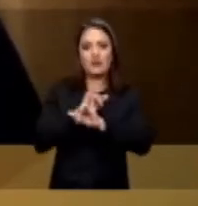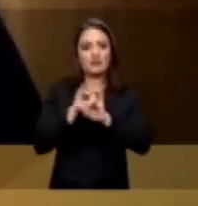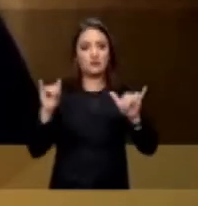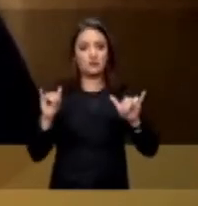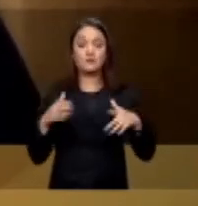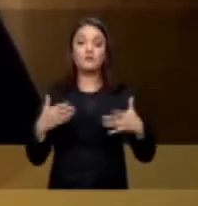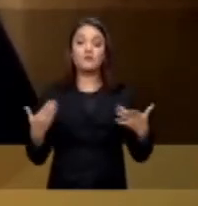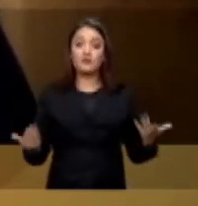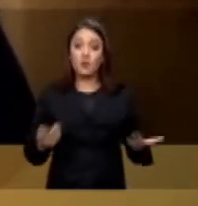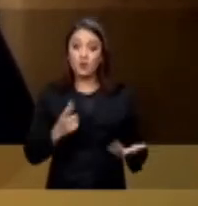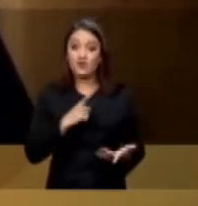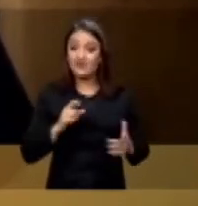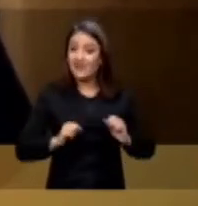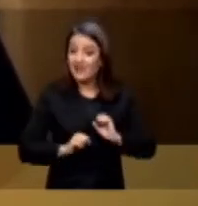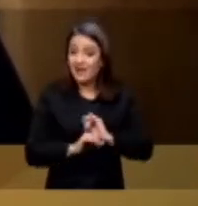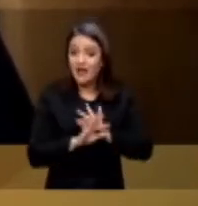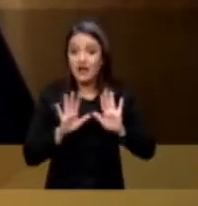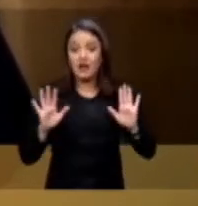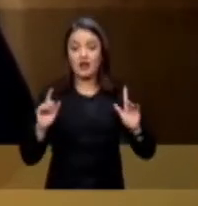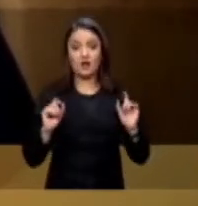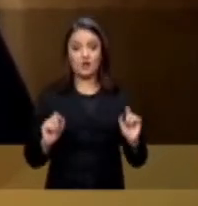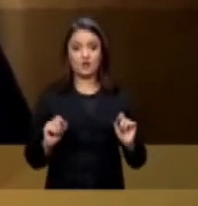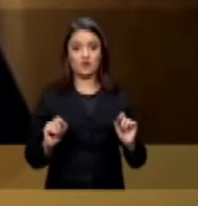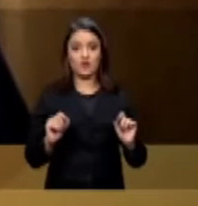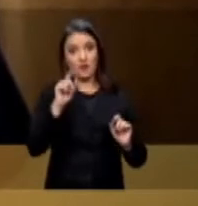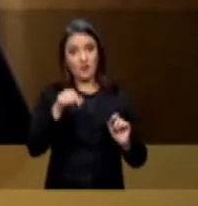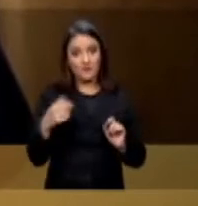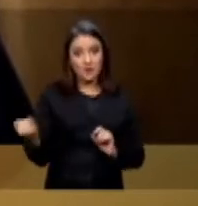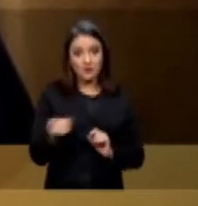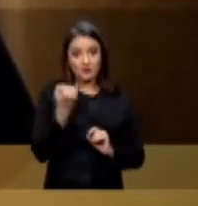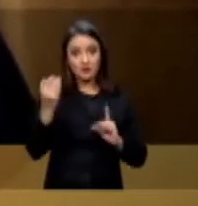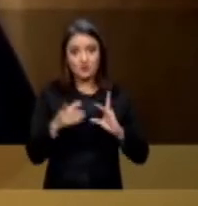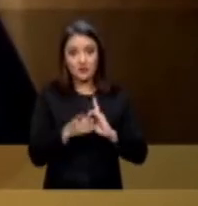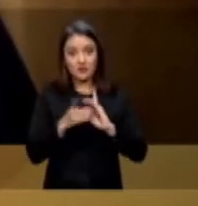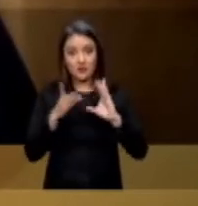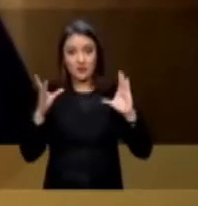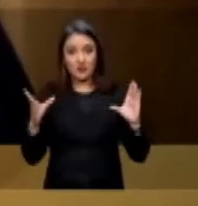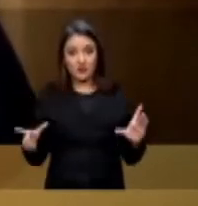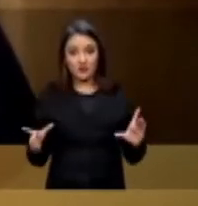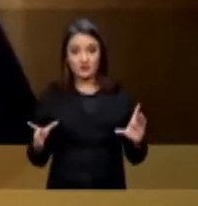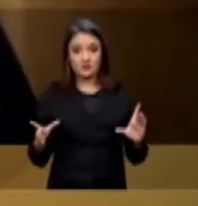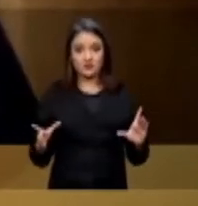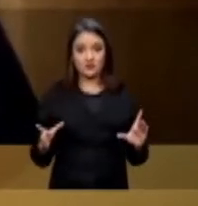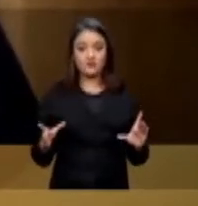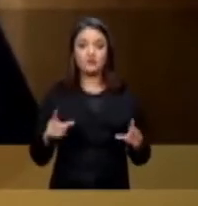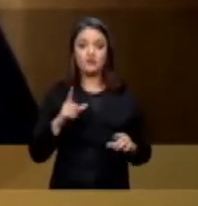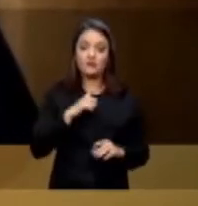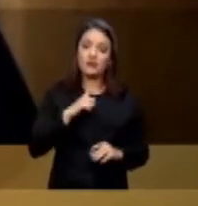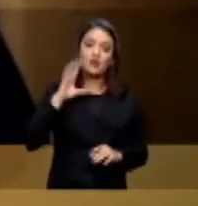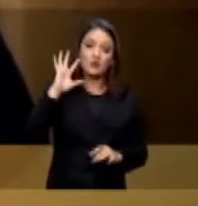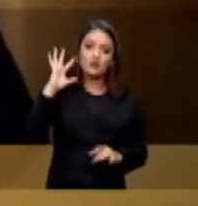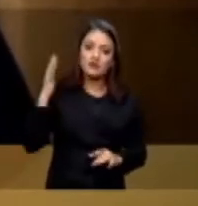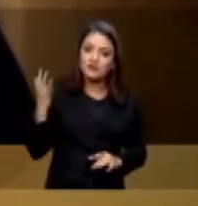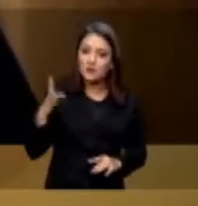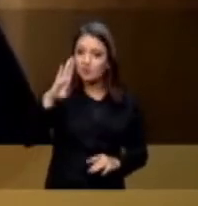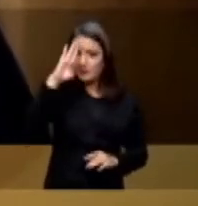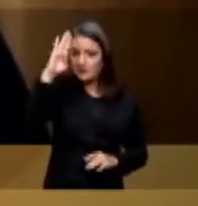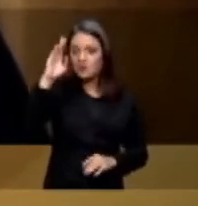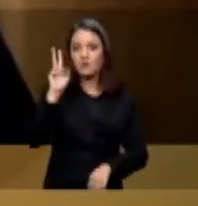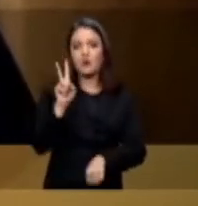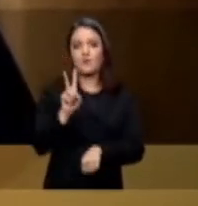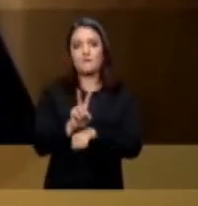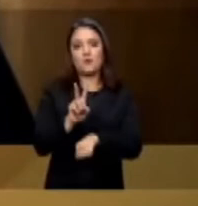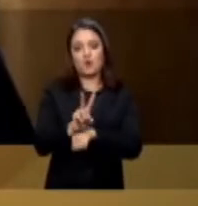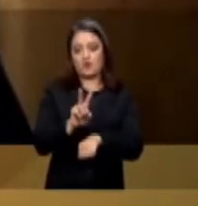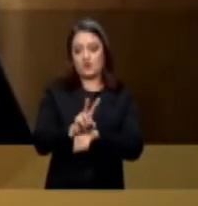há, evidentemente, no regime democrático, uma opção preferencial pela